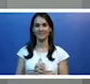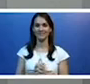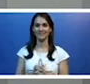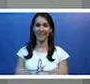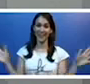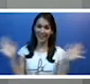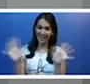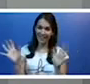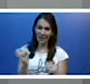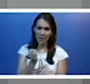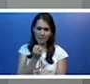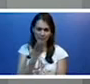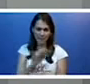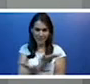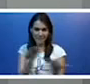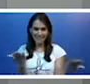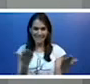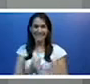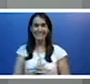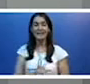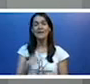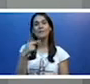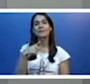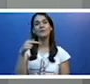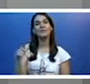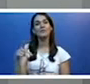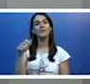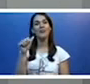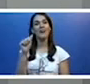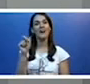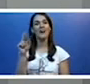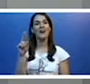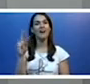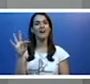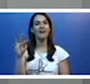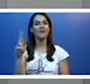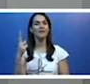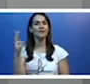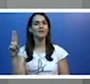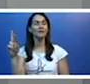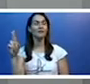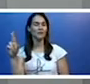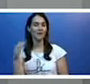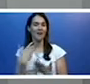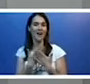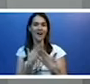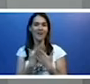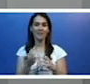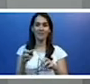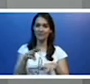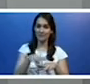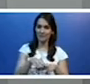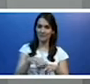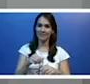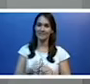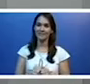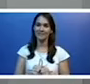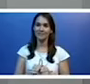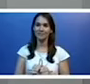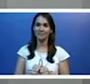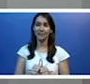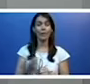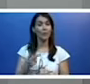o Olá tudo bem com vocês sou Professor Heitor sejam bem-vindos a mais uma aula de matemática continuação do tema